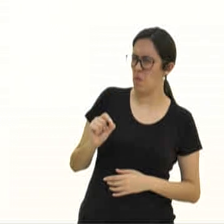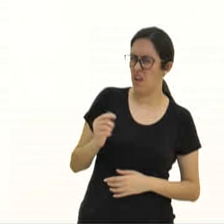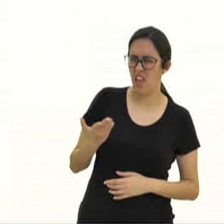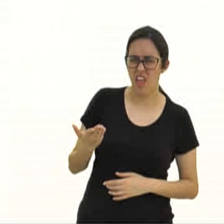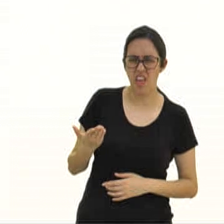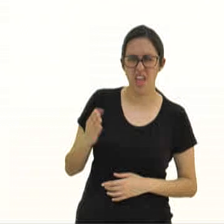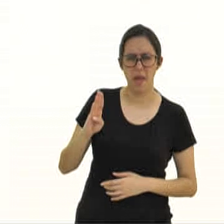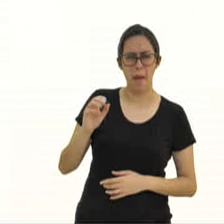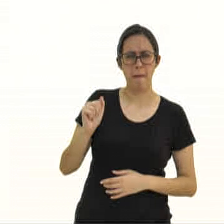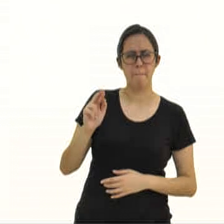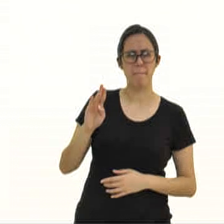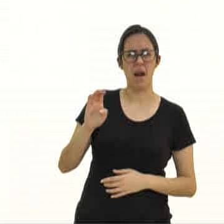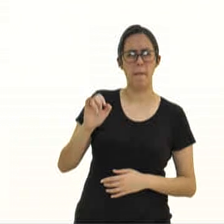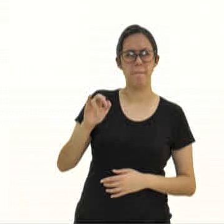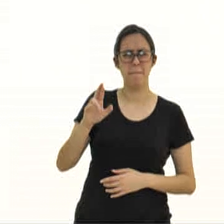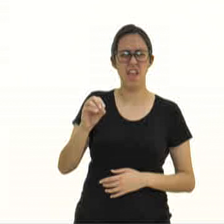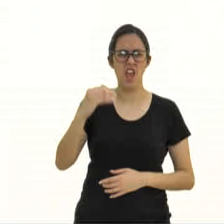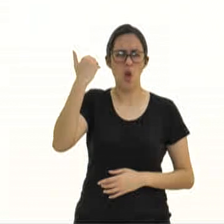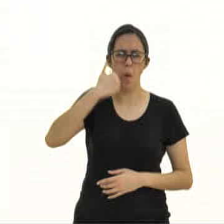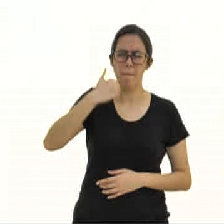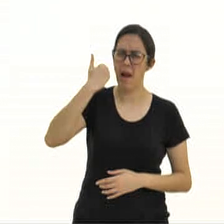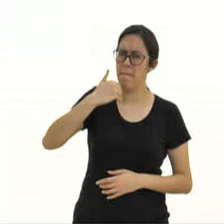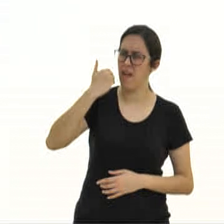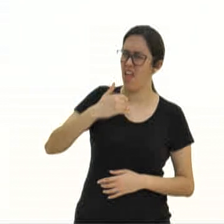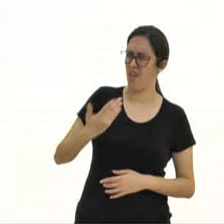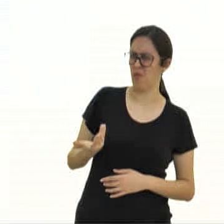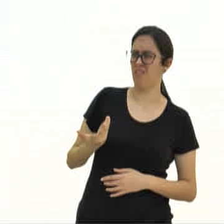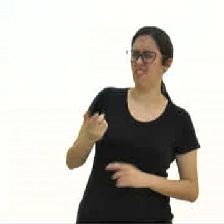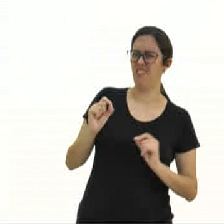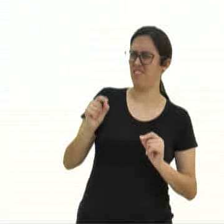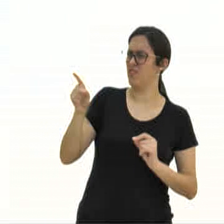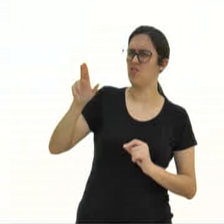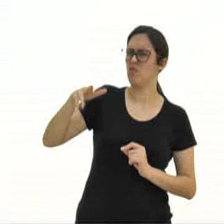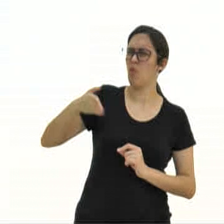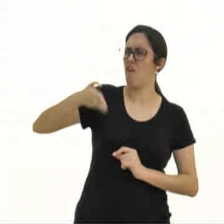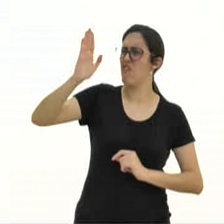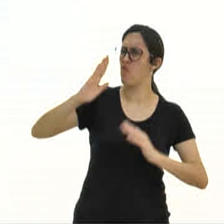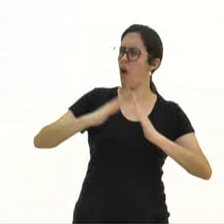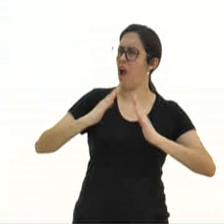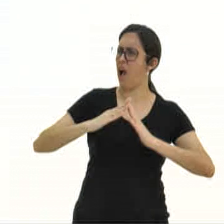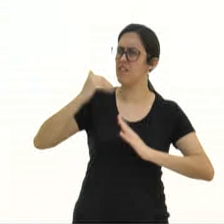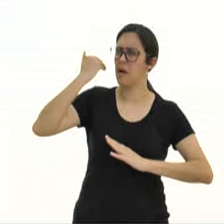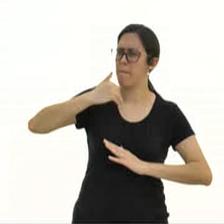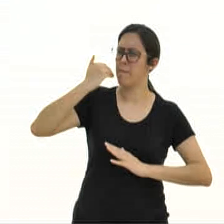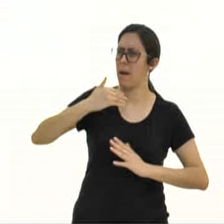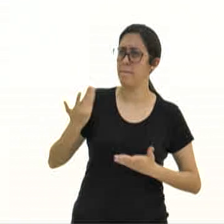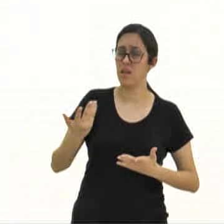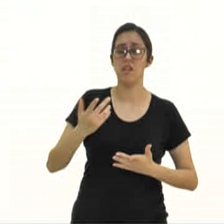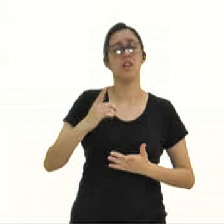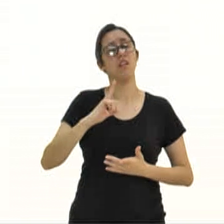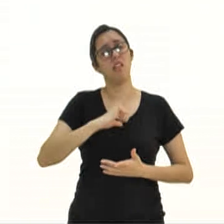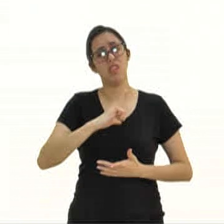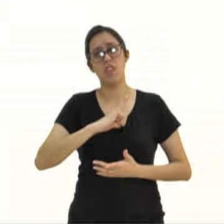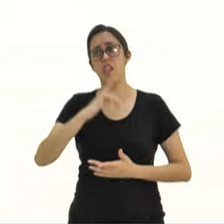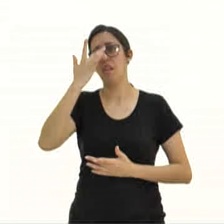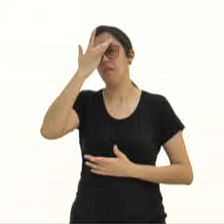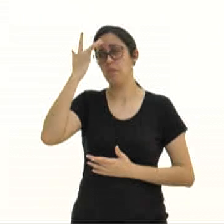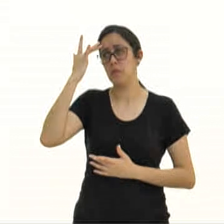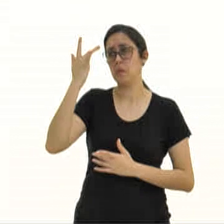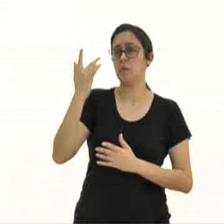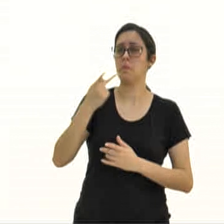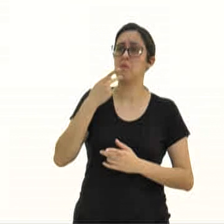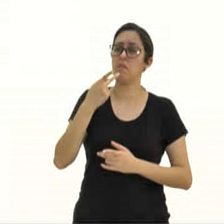foi à casa de barbeiro. Mas imagino que os fregueses, enquanto esperam, falam de moças e namoros.